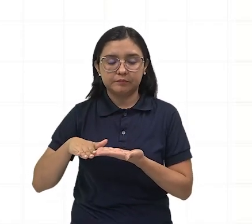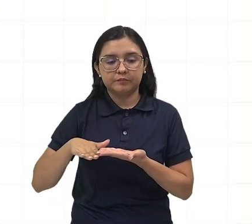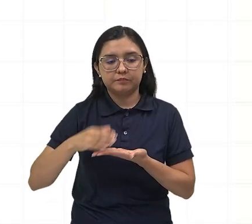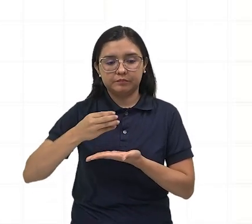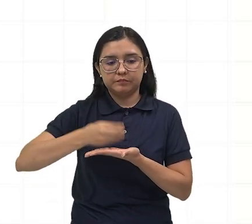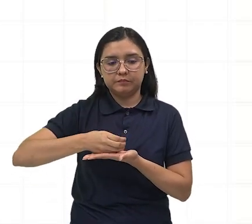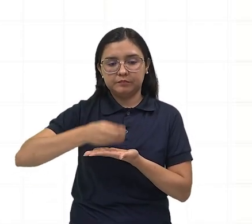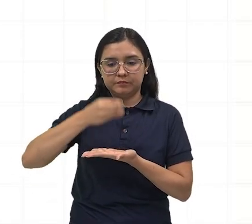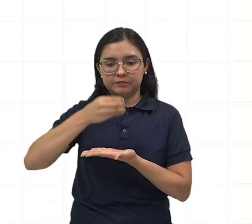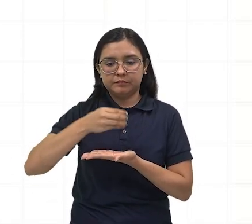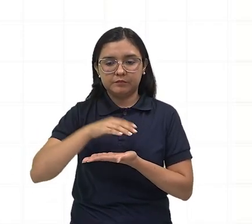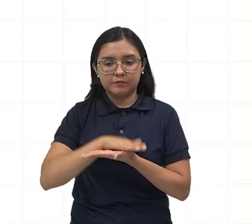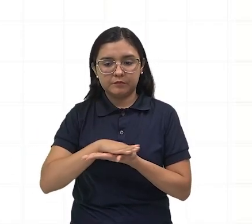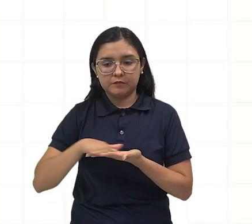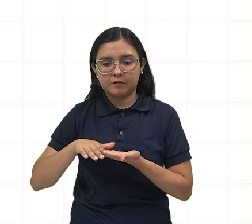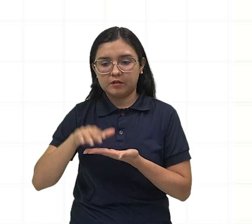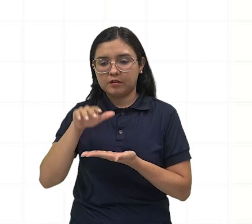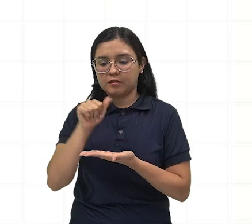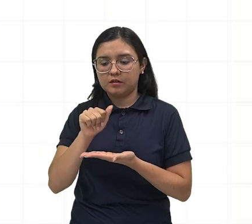Quem é o alfa?